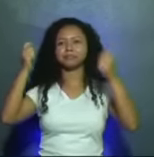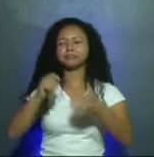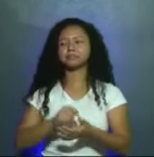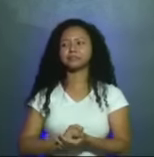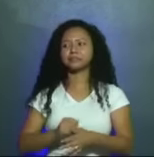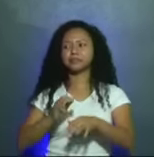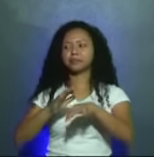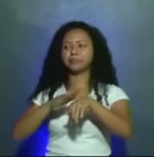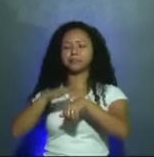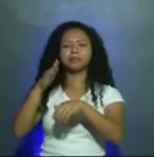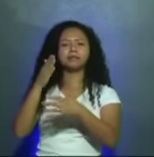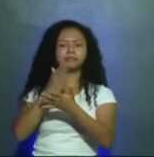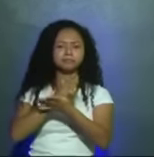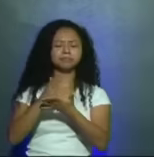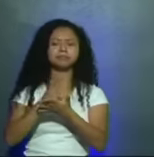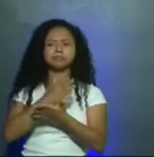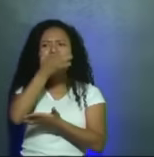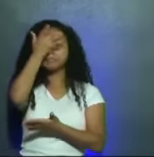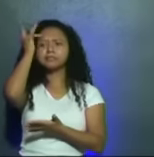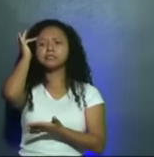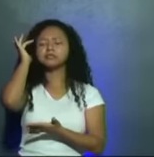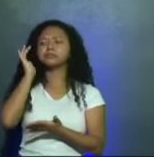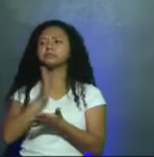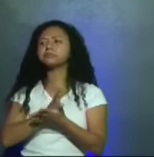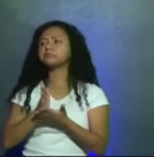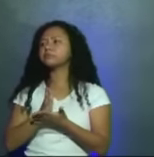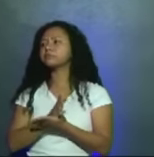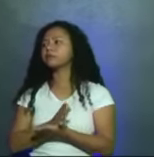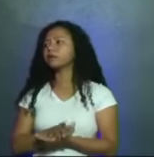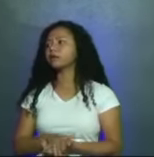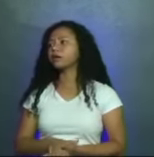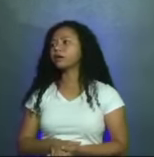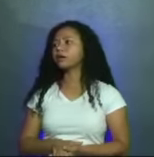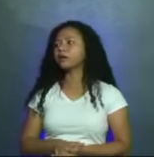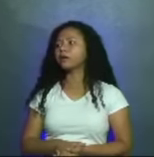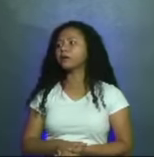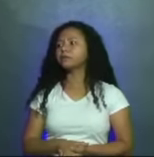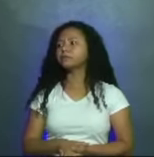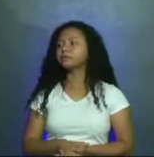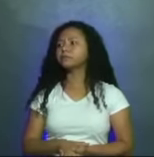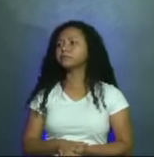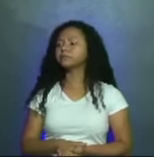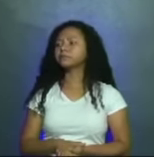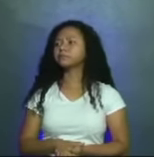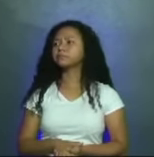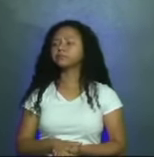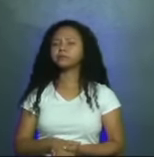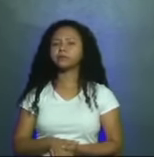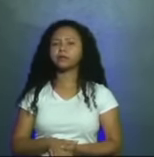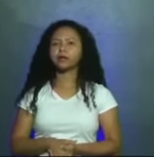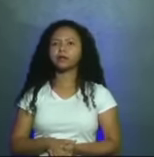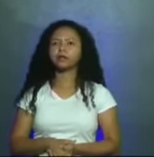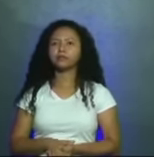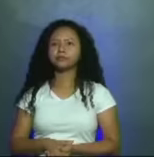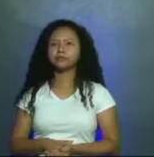alguém? Venha, vamos testificar. Isso encoraja a fé dos outros. Amém. Mais uma